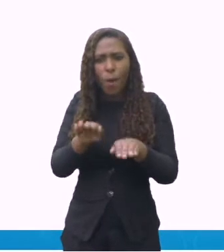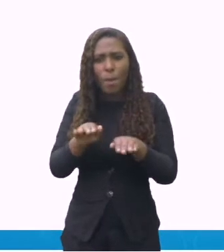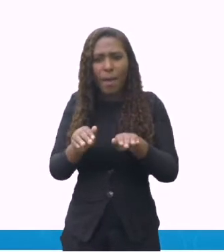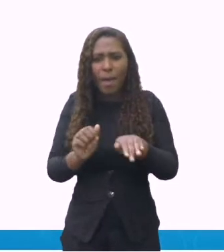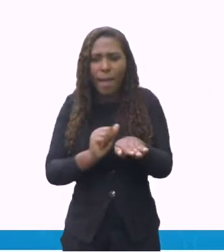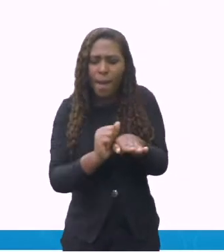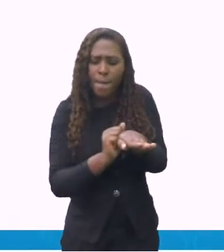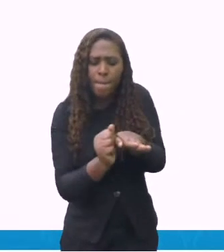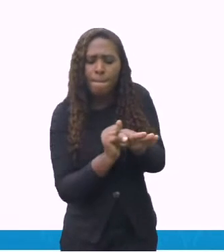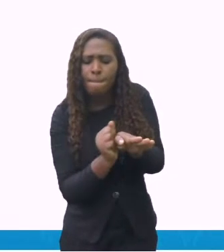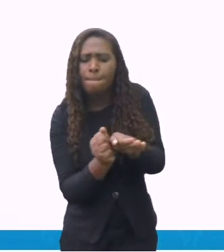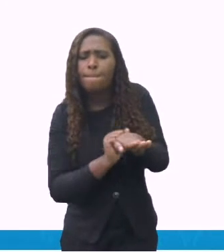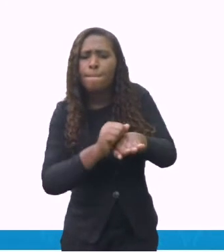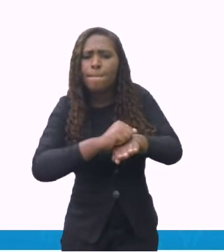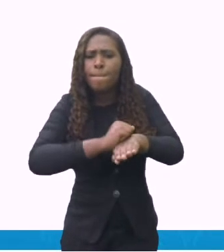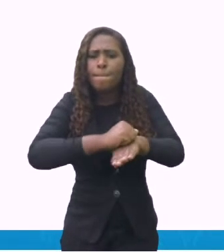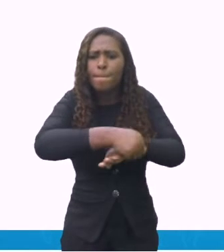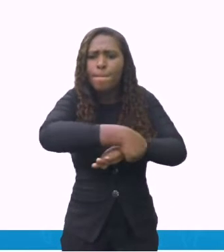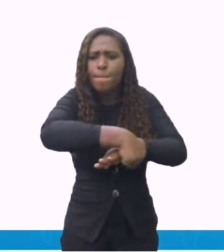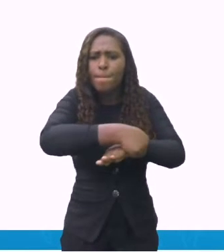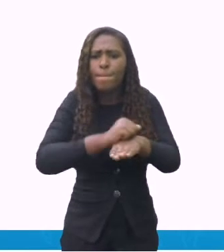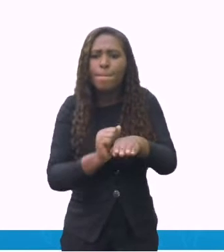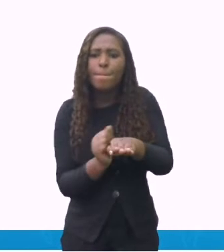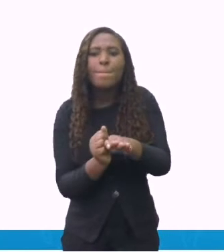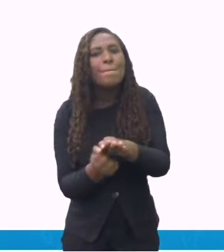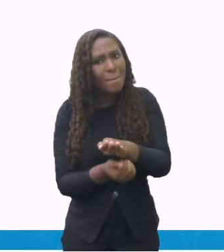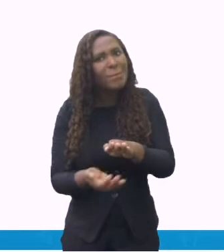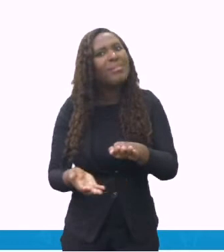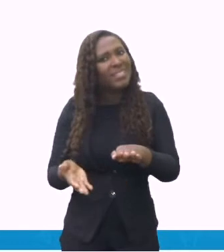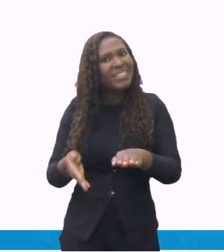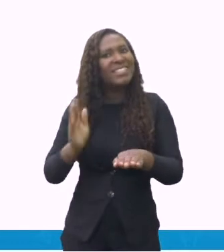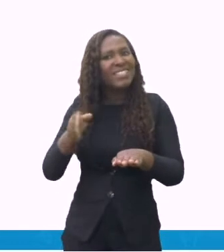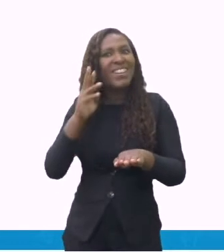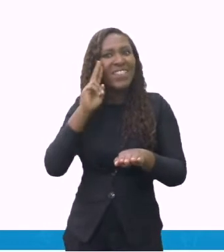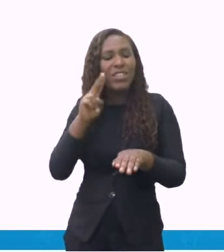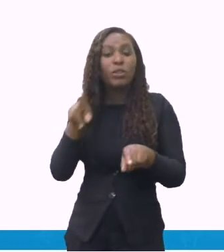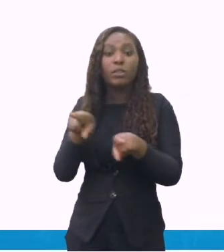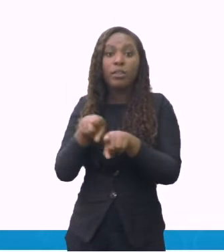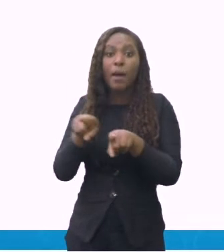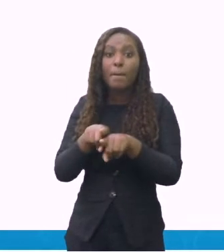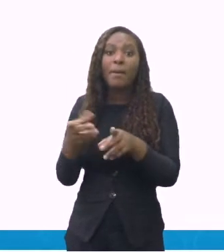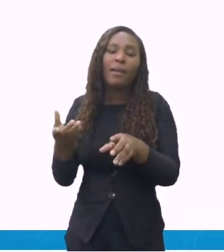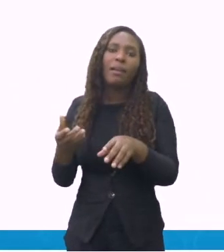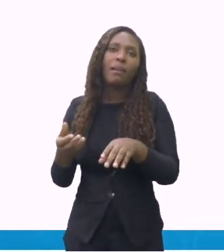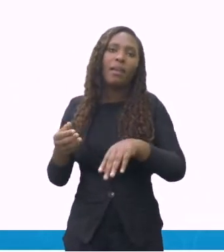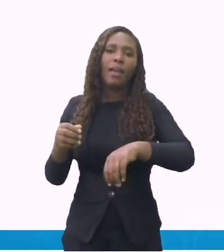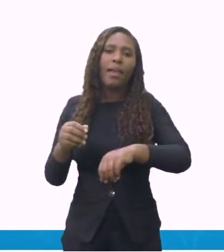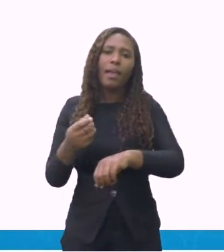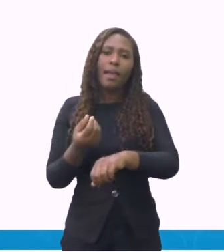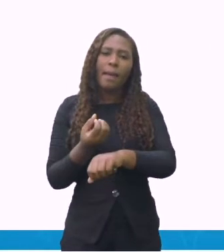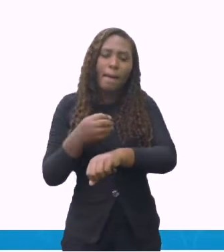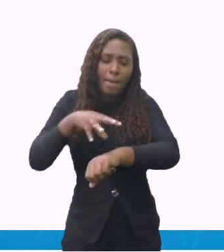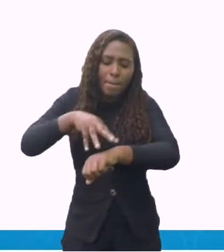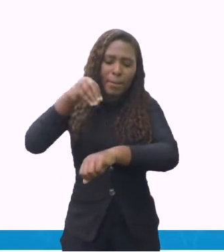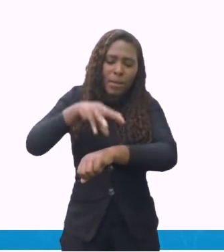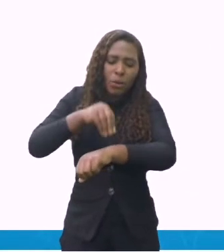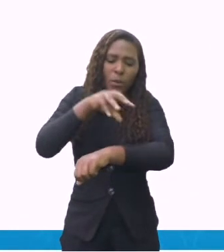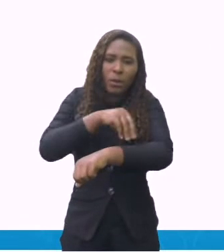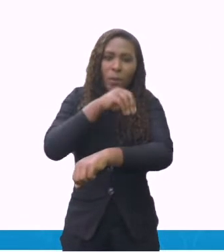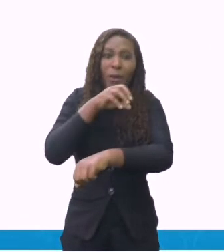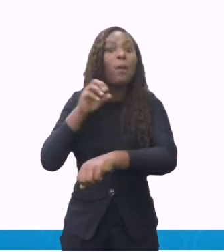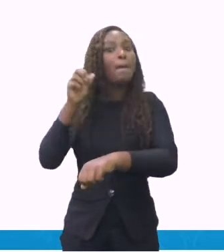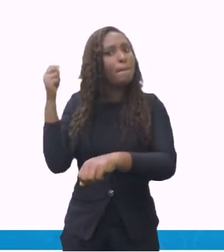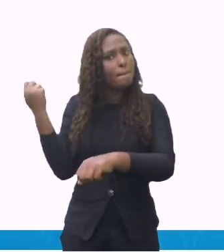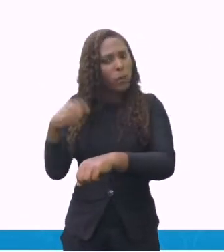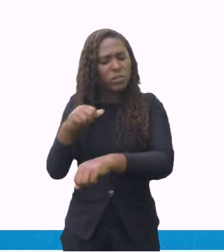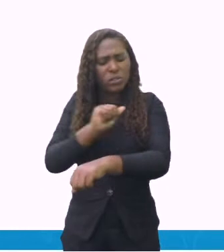de depilação, há utilidade também de pedra pómez. Existem tipos diferentes de pedra pómez. E aí,